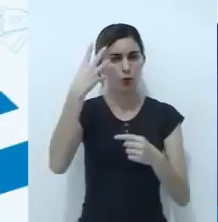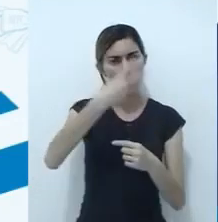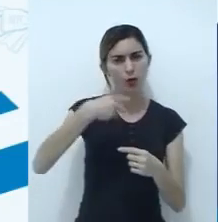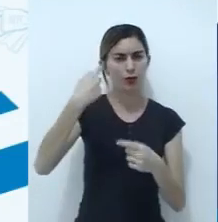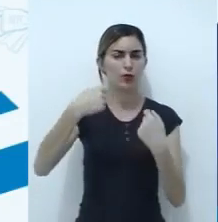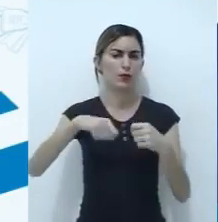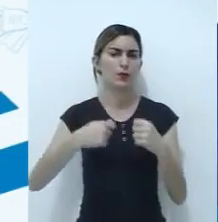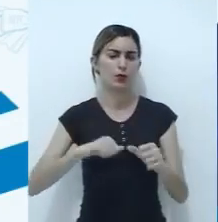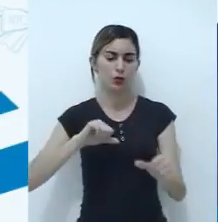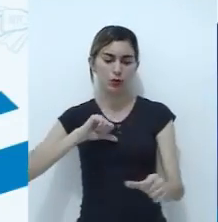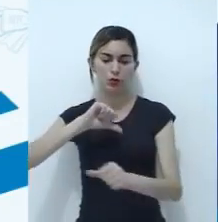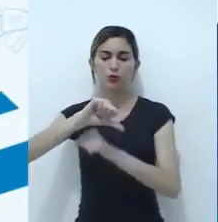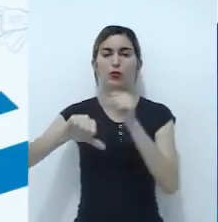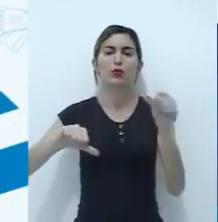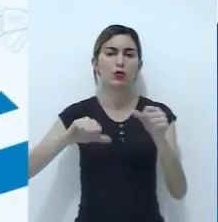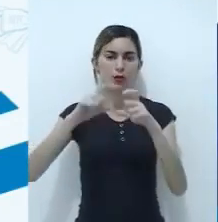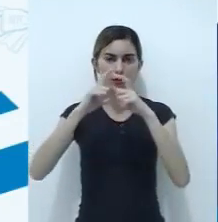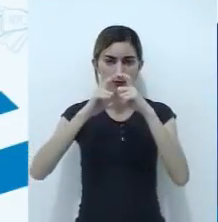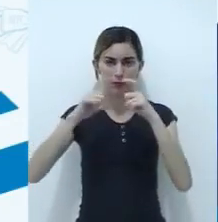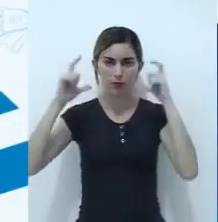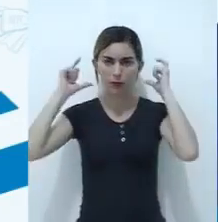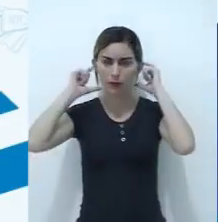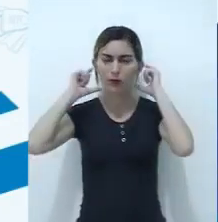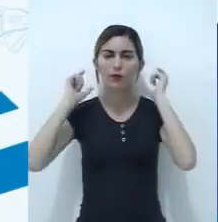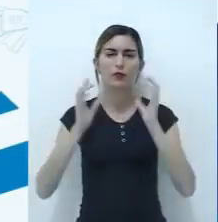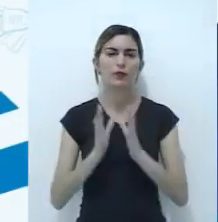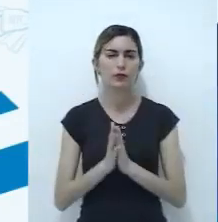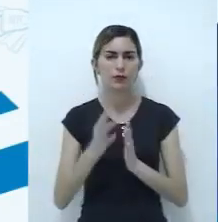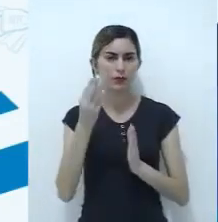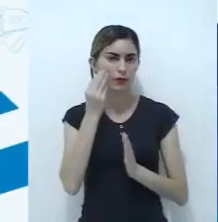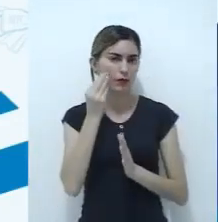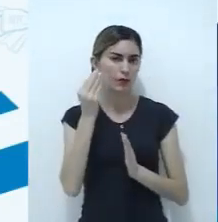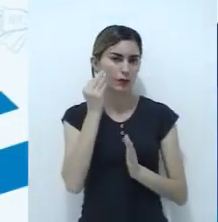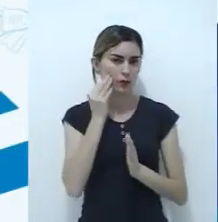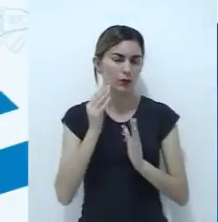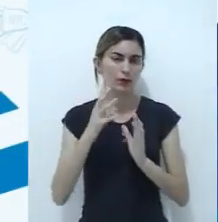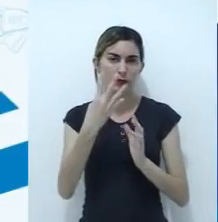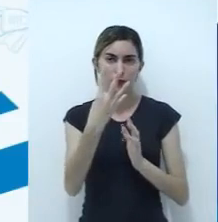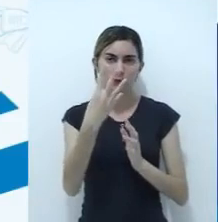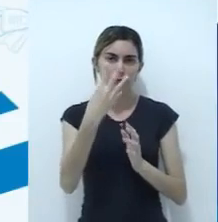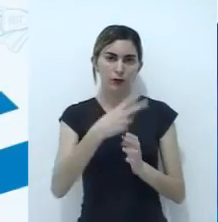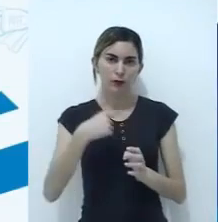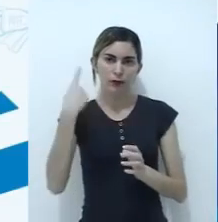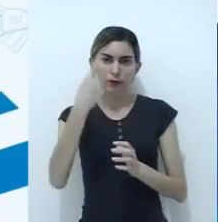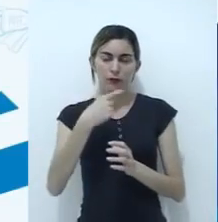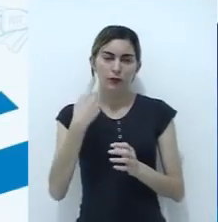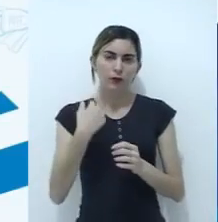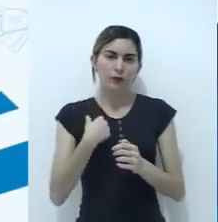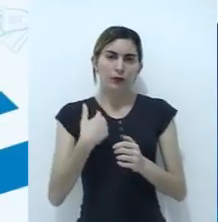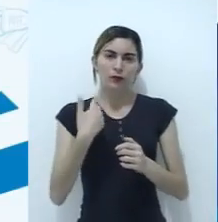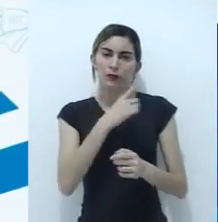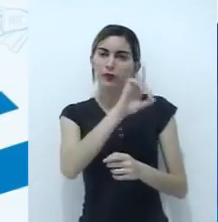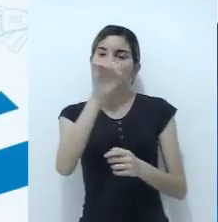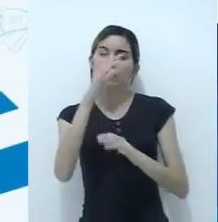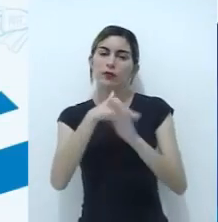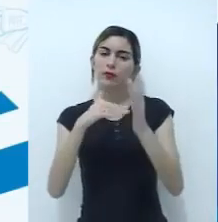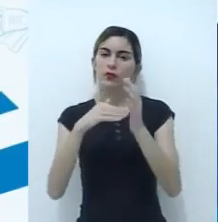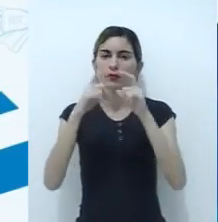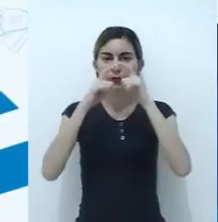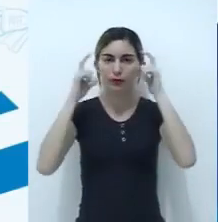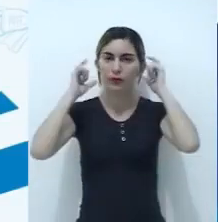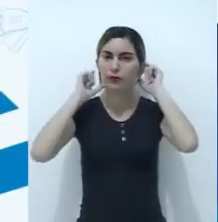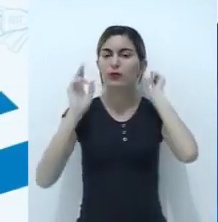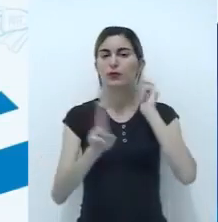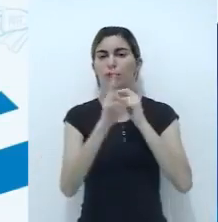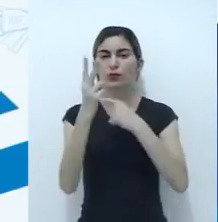horas você tem que trocar de máscara. Veja só, depois de 4 horas. Você não vai passar o dia todo